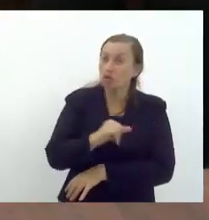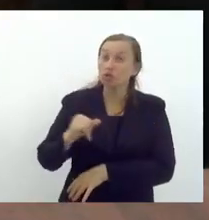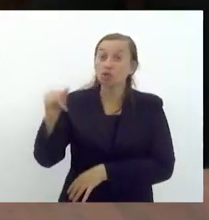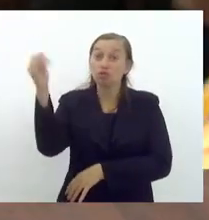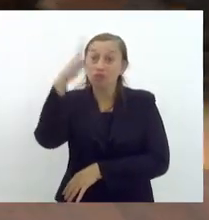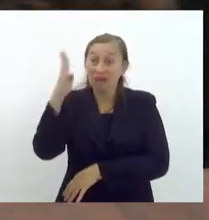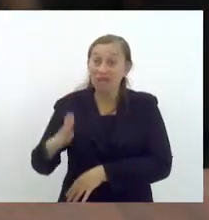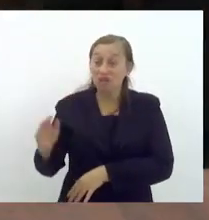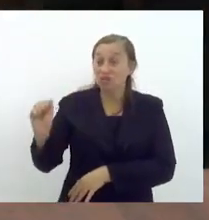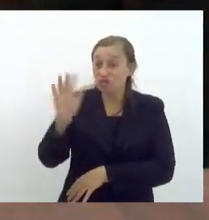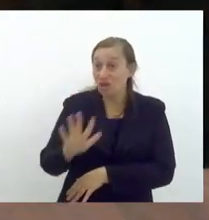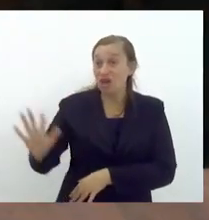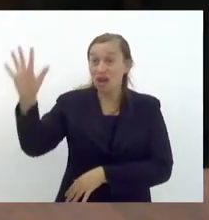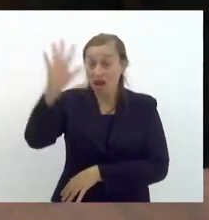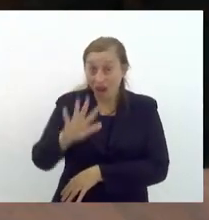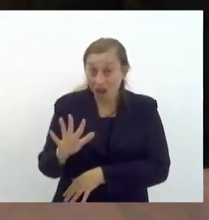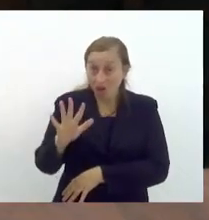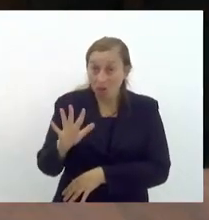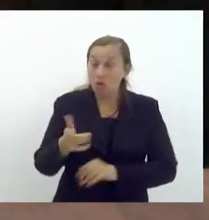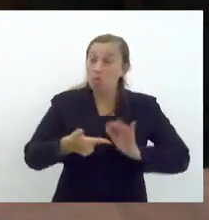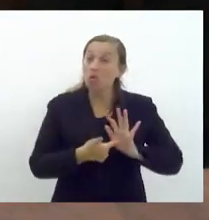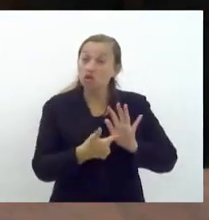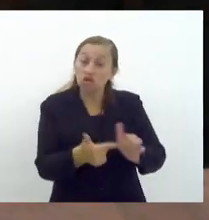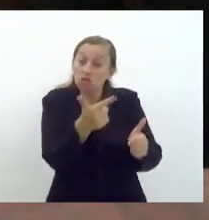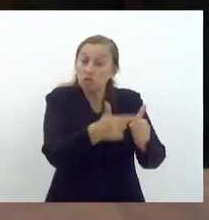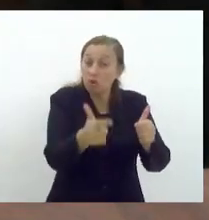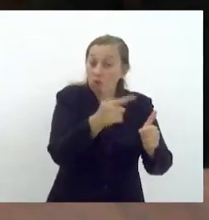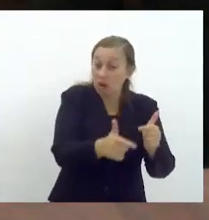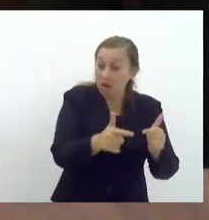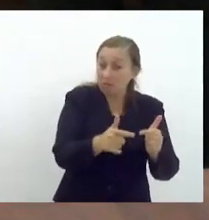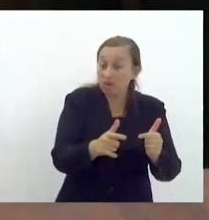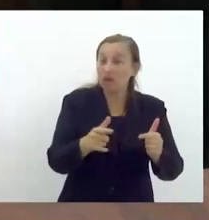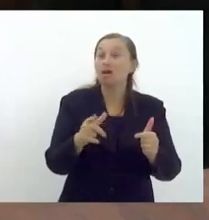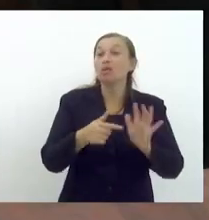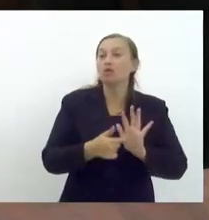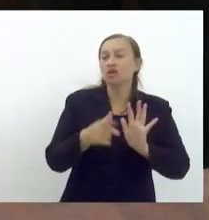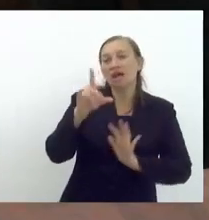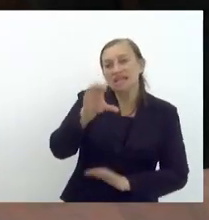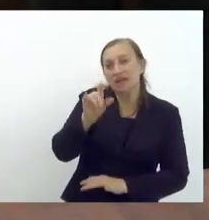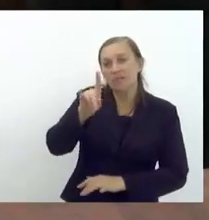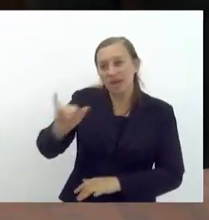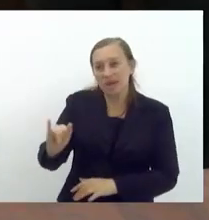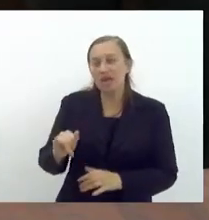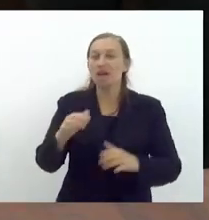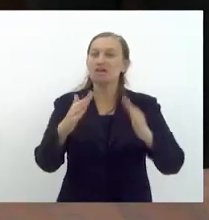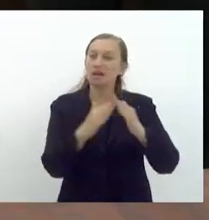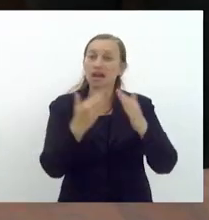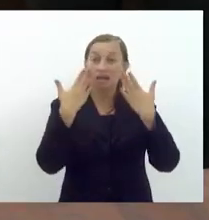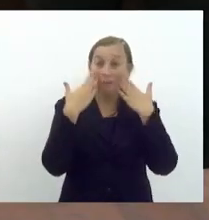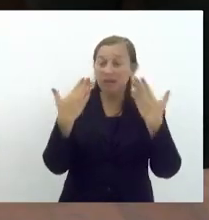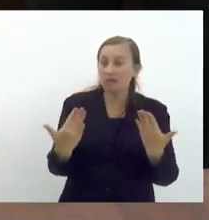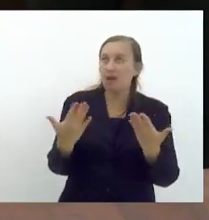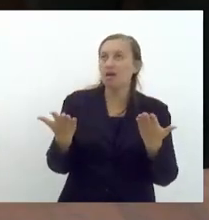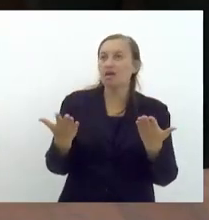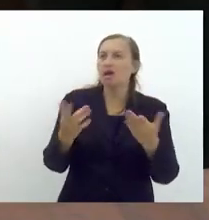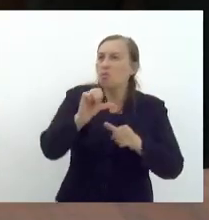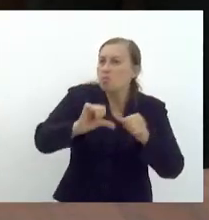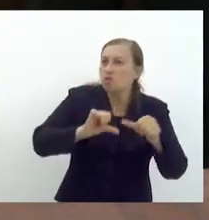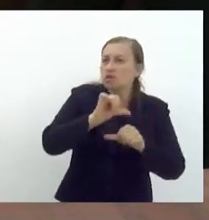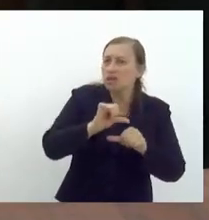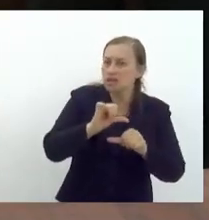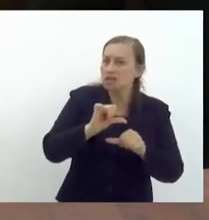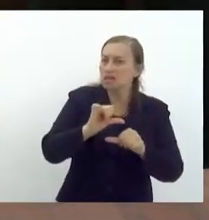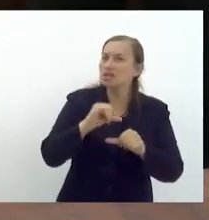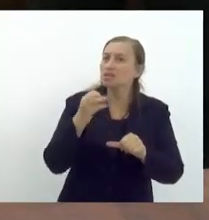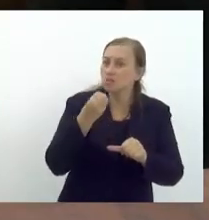inteiro então Dada a relevância desta CPI e também a possibilidade dessa casa apresentar mudanças